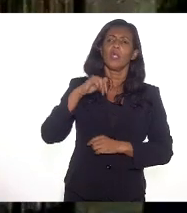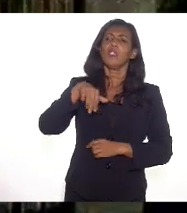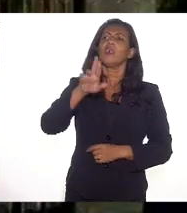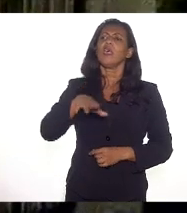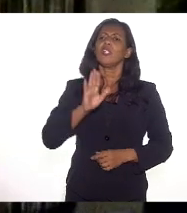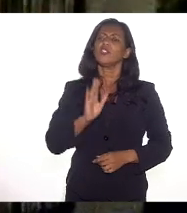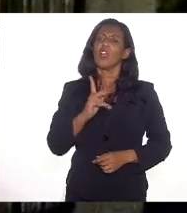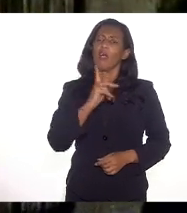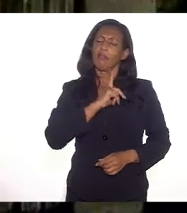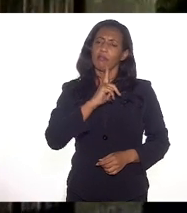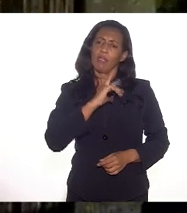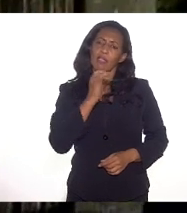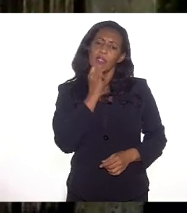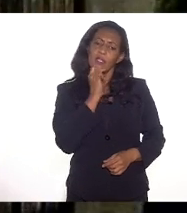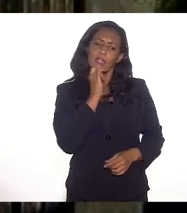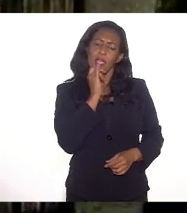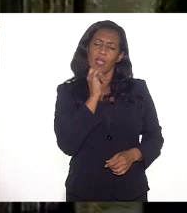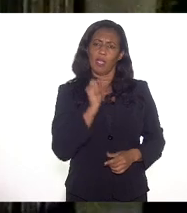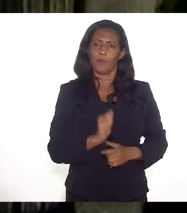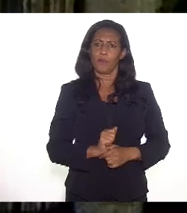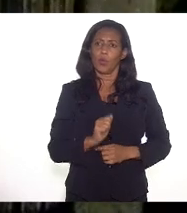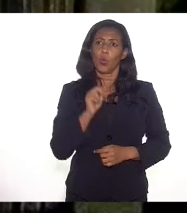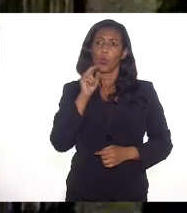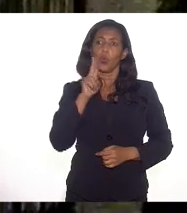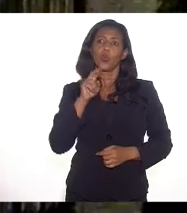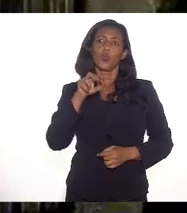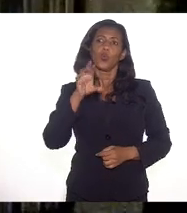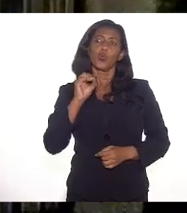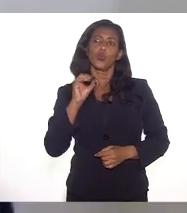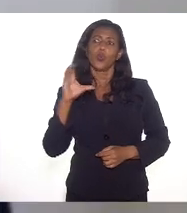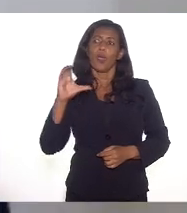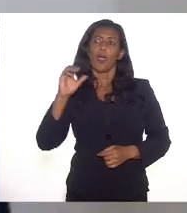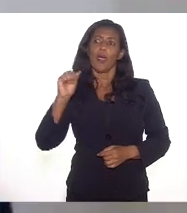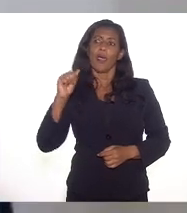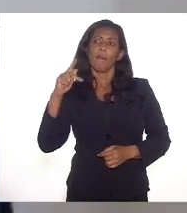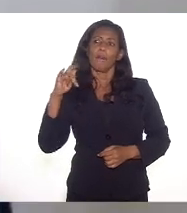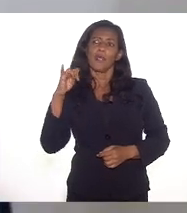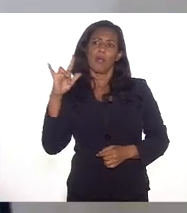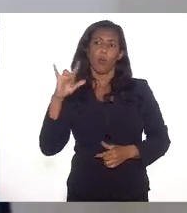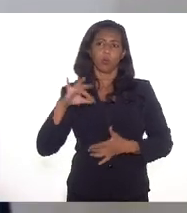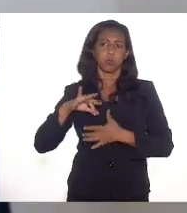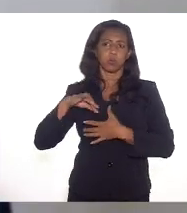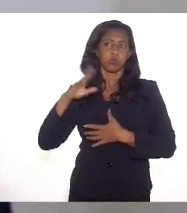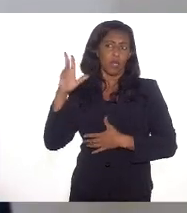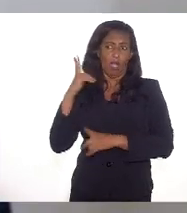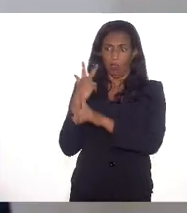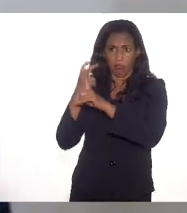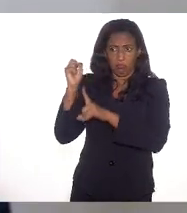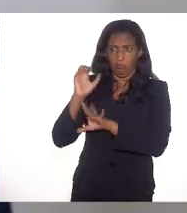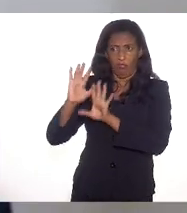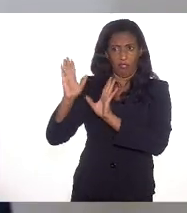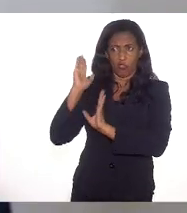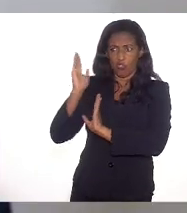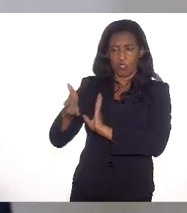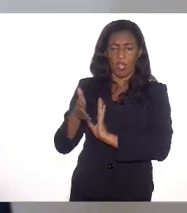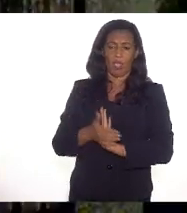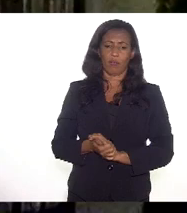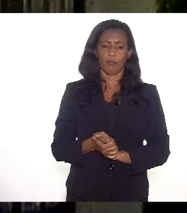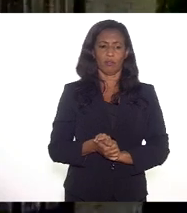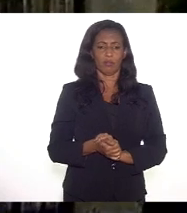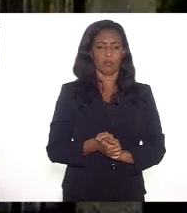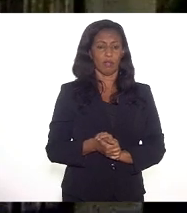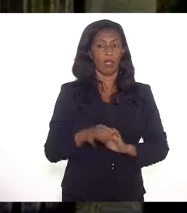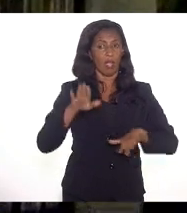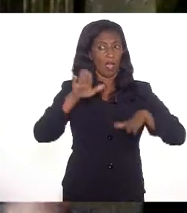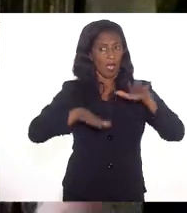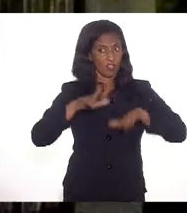quem já tem, por exemplo, o uso capião, como é que fica? Aí ele já é o titular, né? Pode dar o título direto. Não, estou dizendo, às vezes a